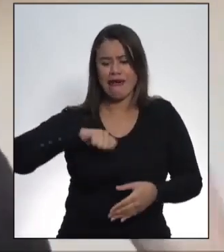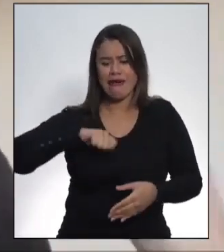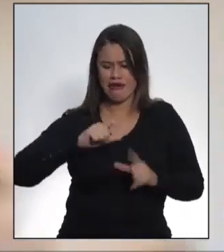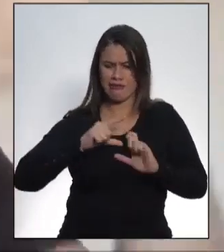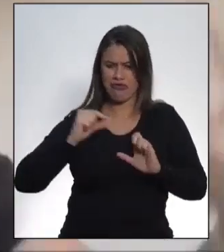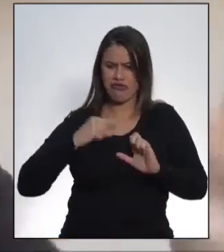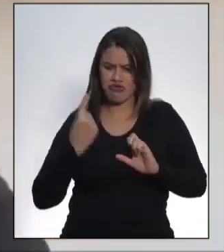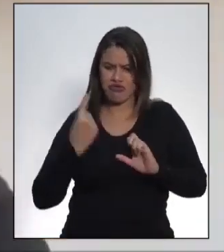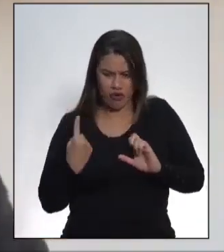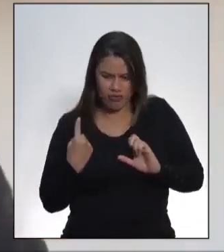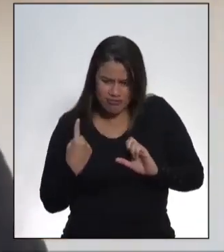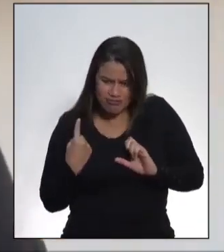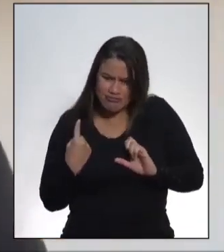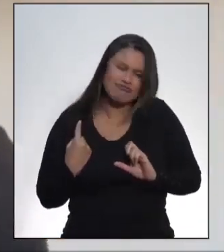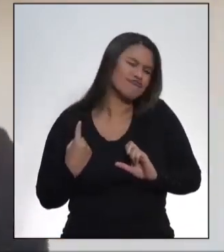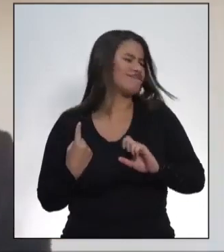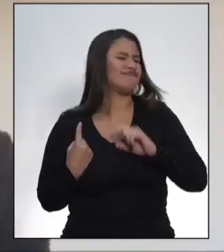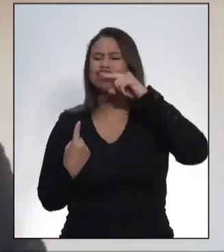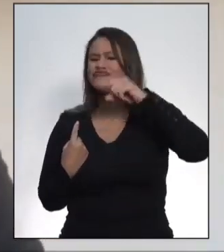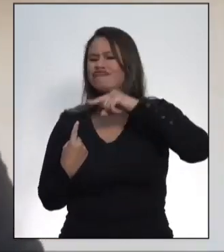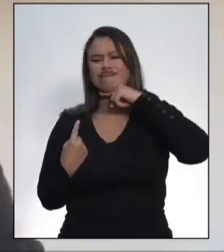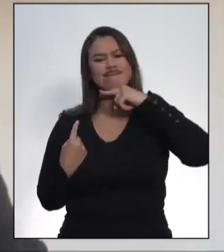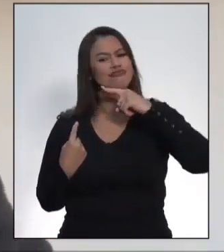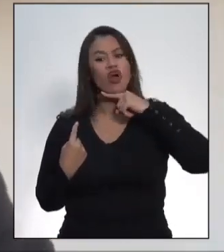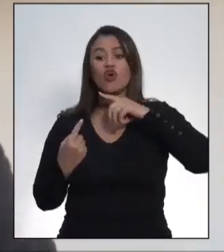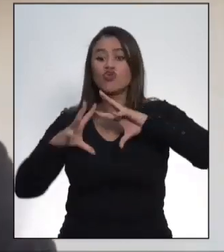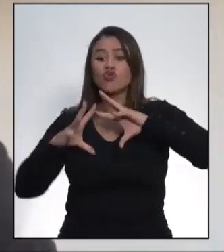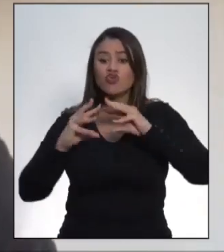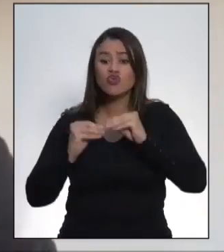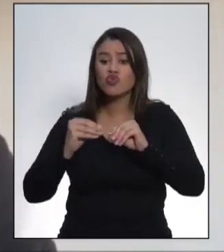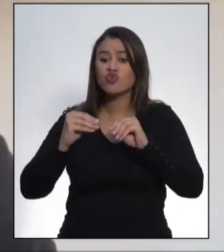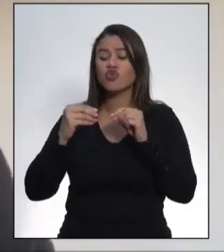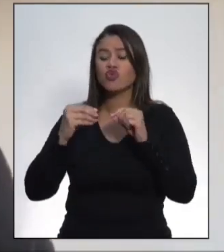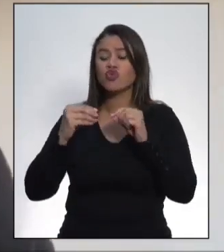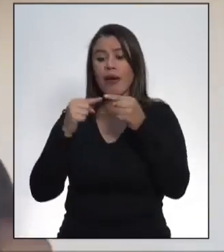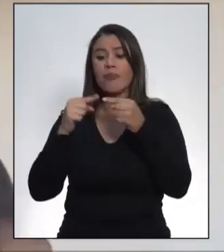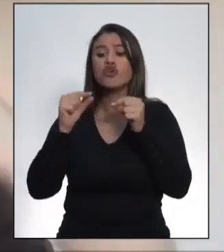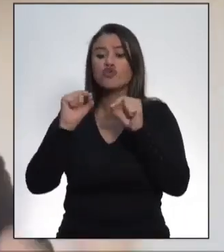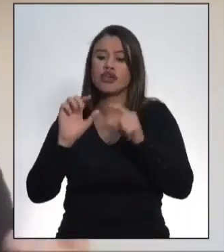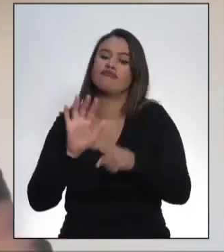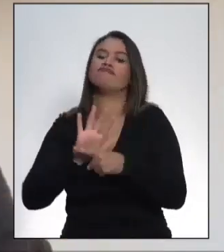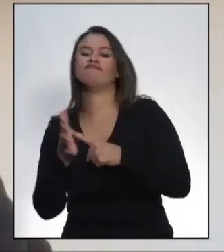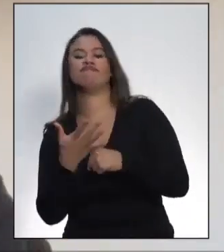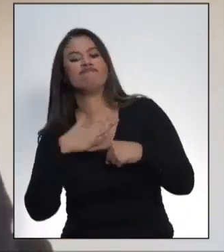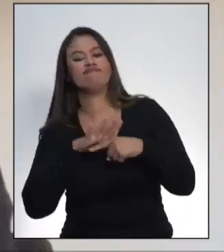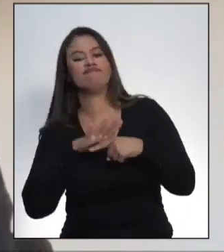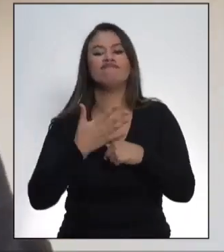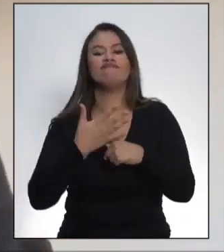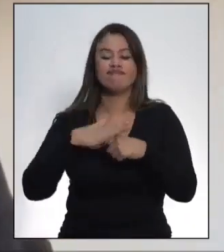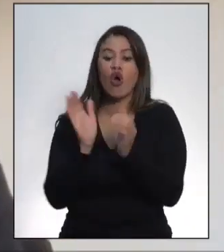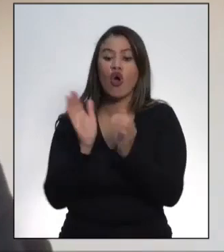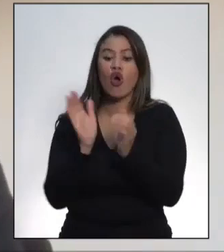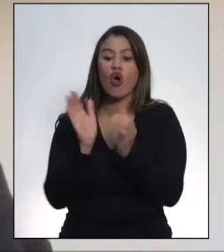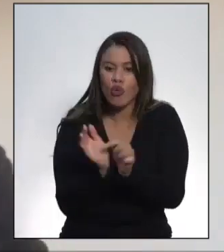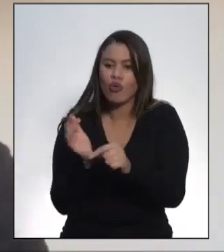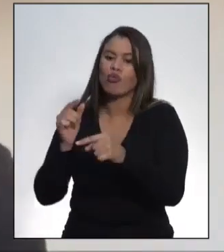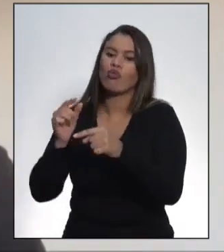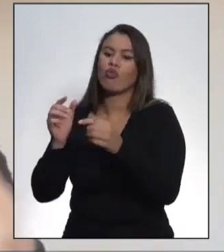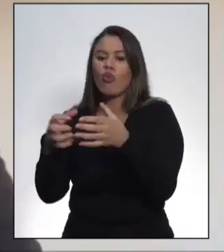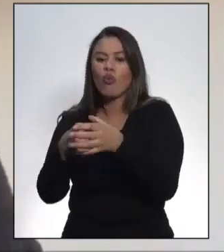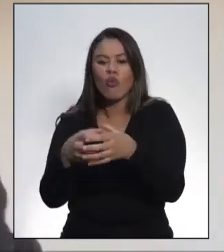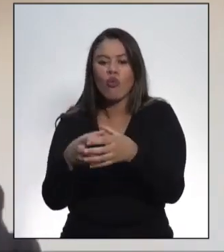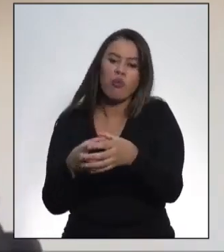Todo empreendimento certamente vai envolver pessoas. E a vontade de trabalhar em equipe, a